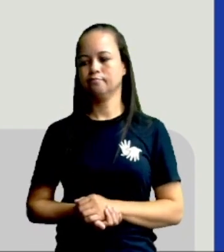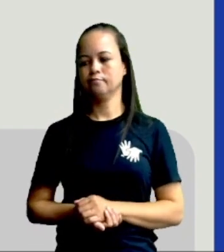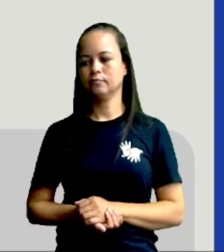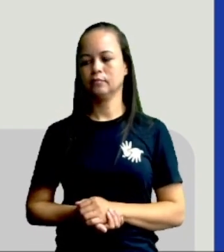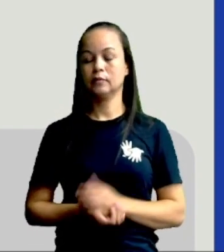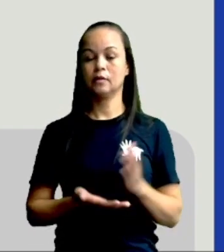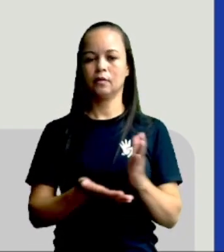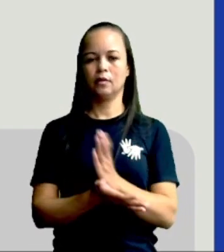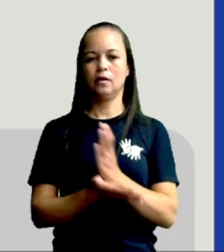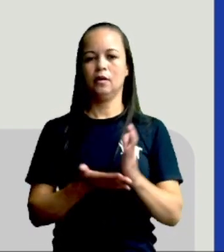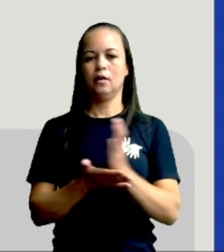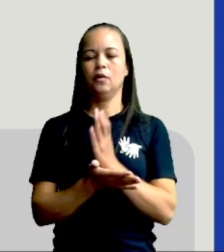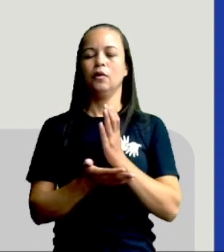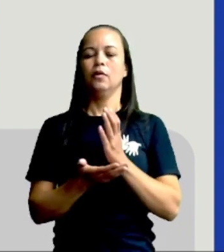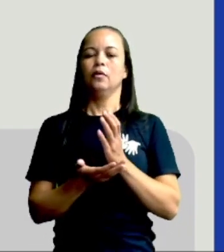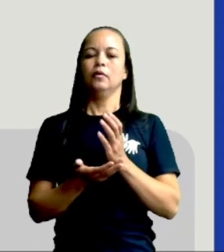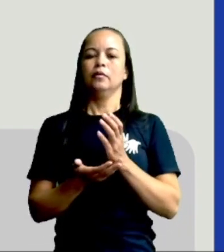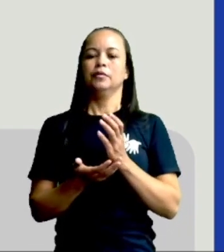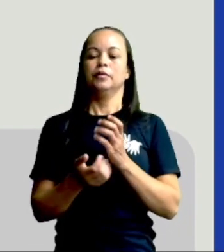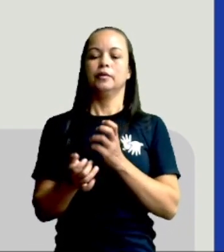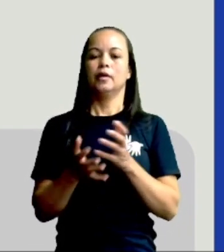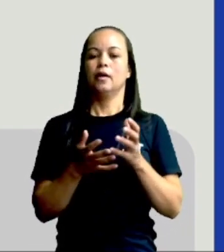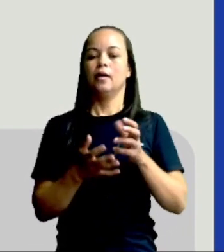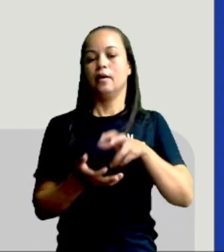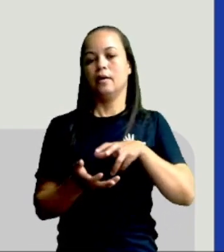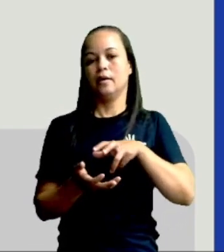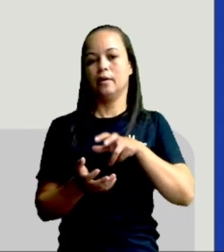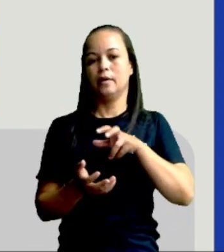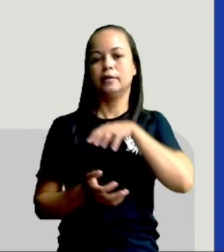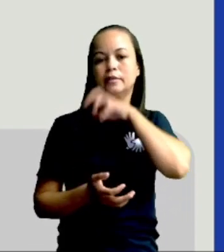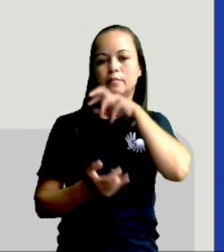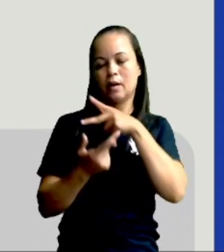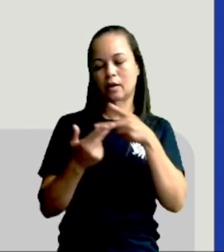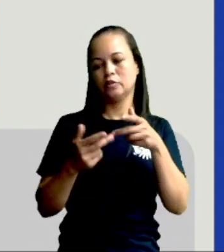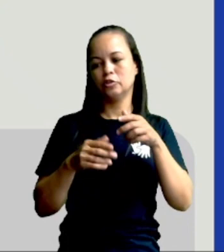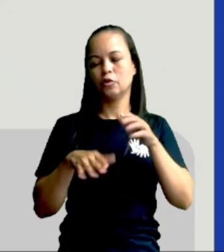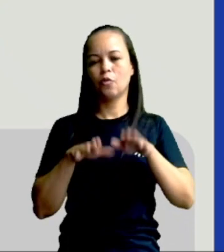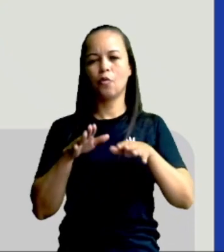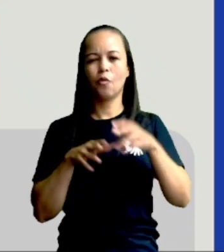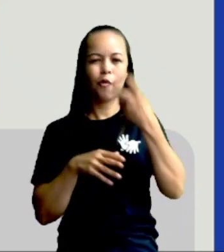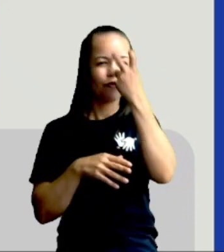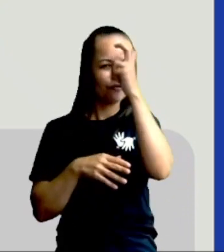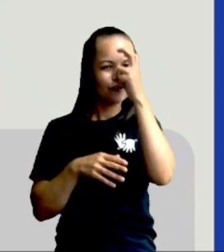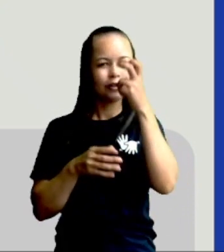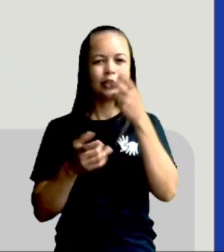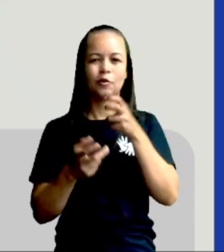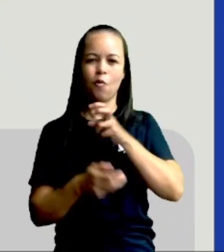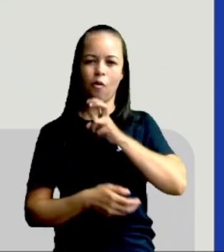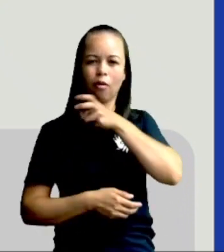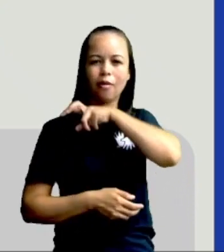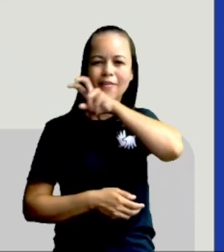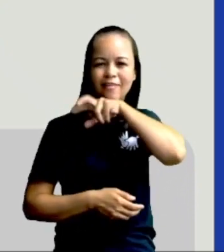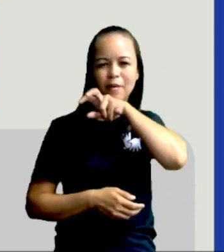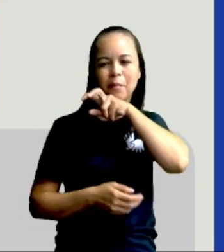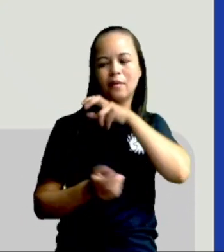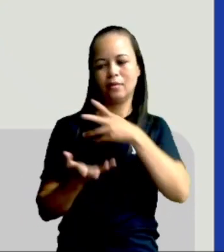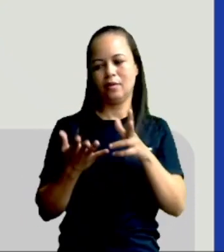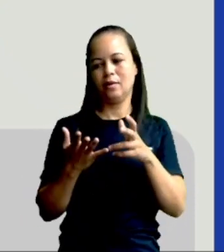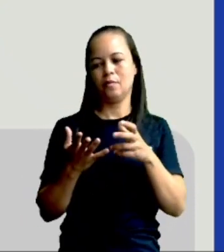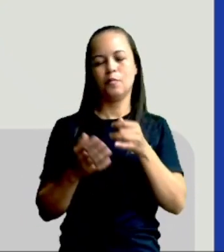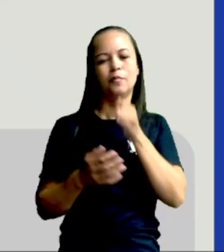E alguns animais acabam sendo confundidos com serpentes. Como, por exemplo, a cobra de duas